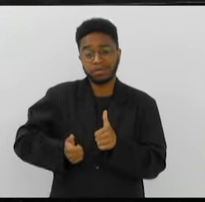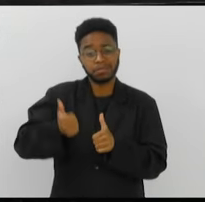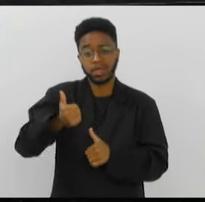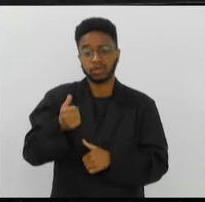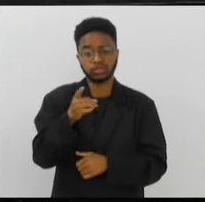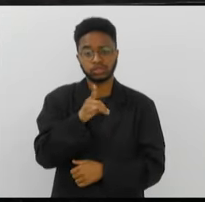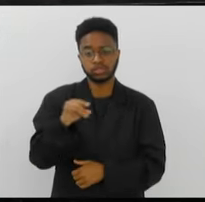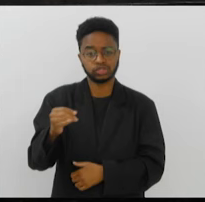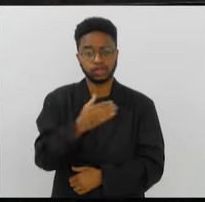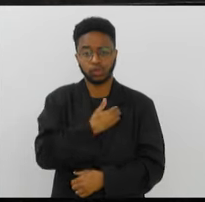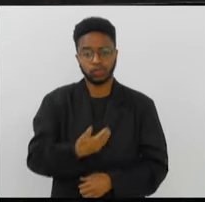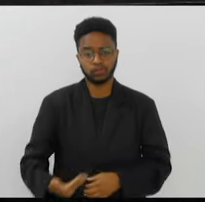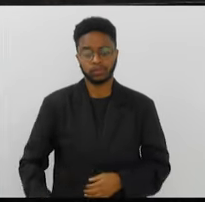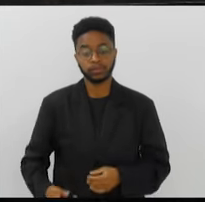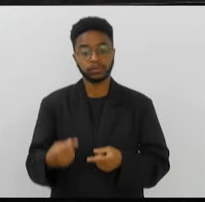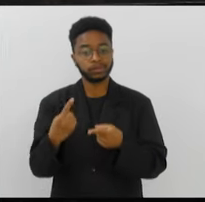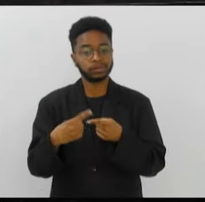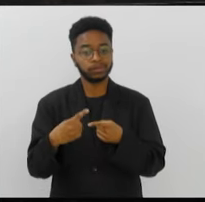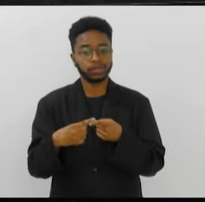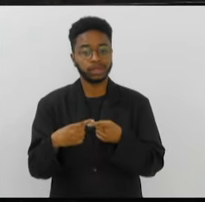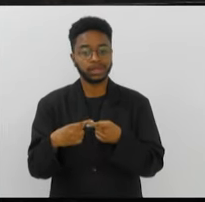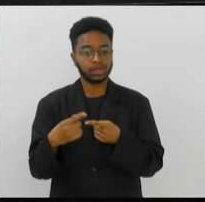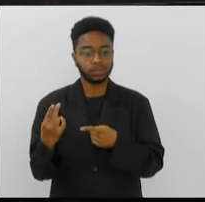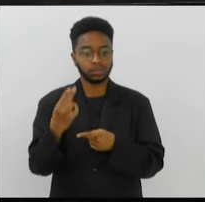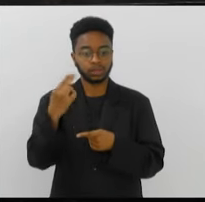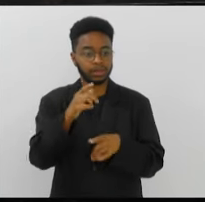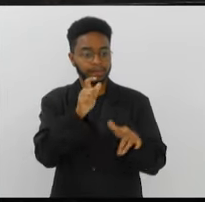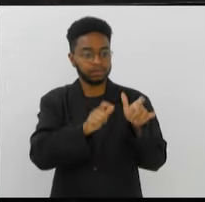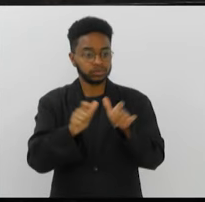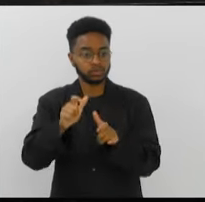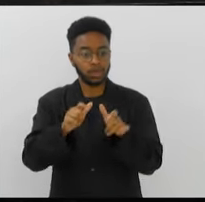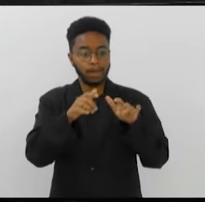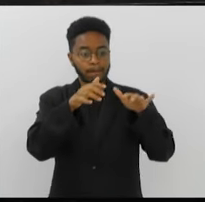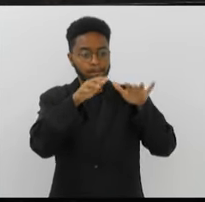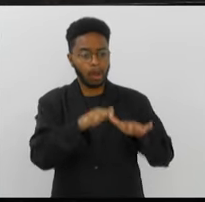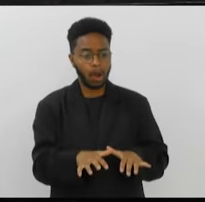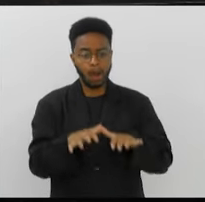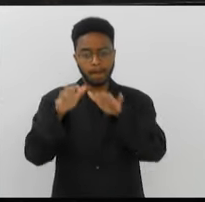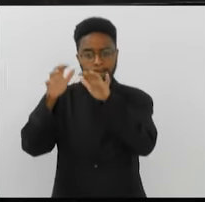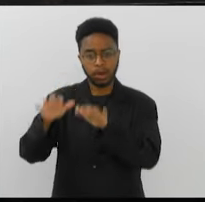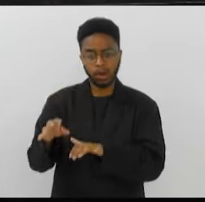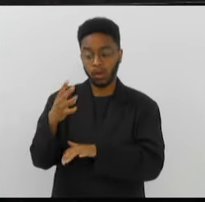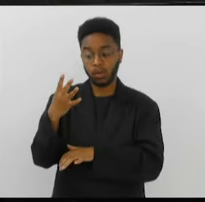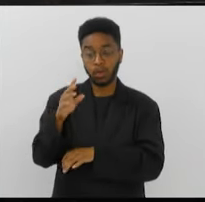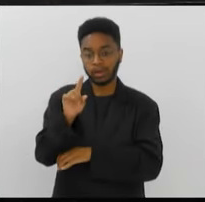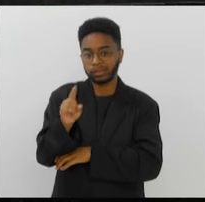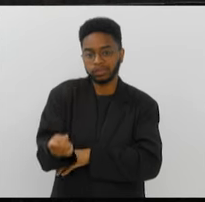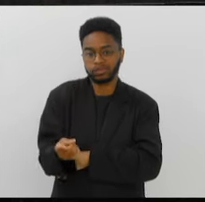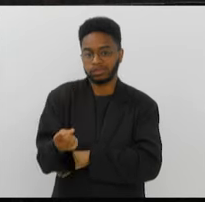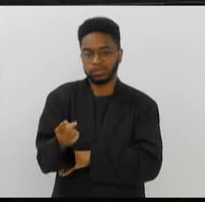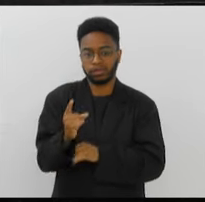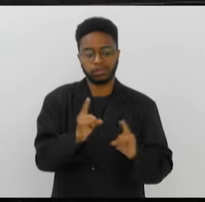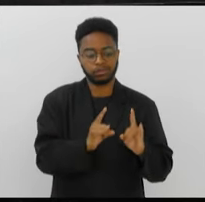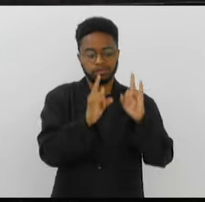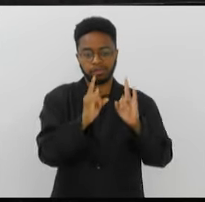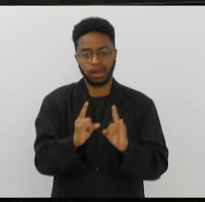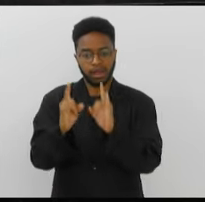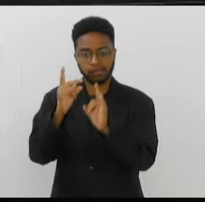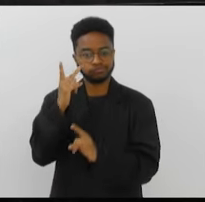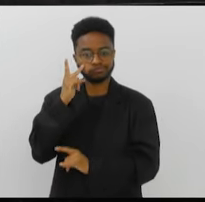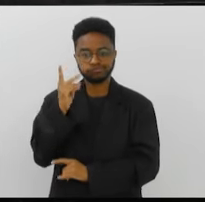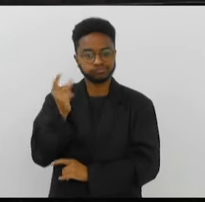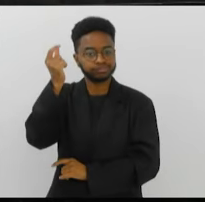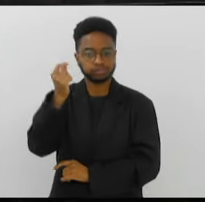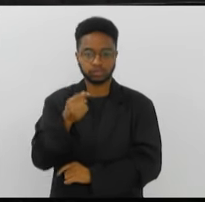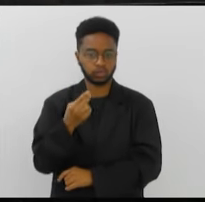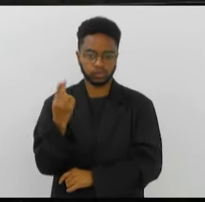governo, porque ninguém faz a demolição de 4 mil imóveis da noite para